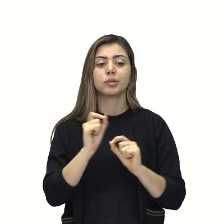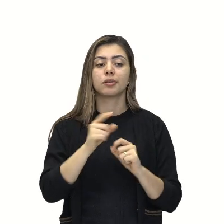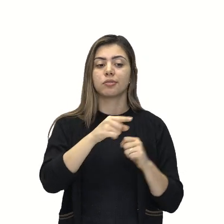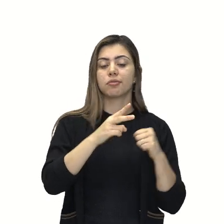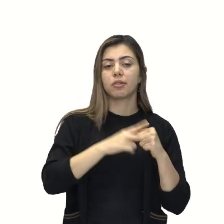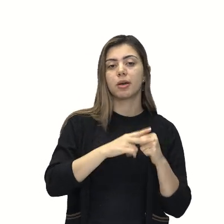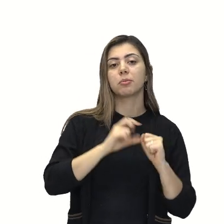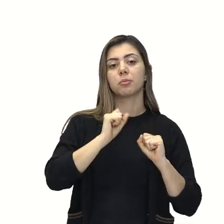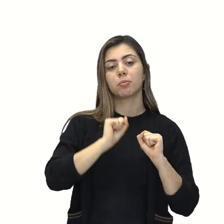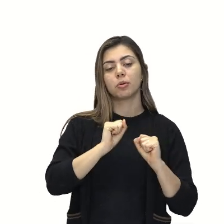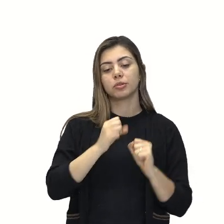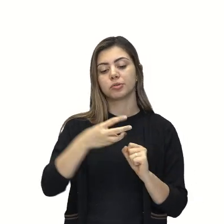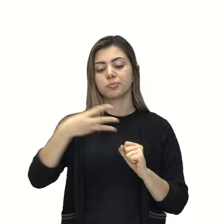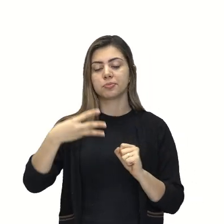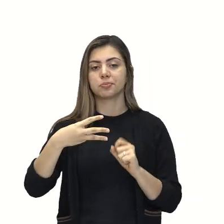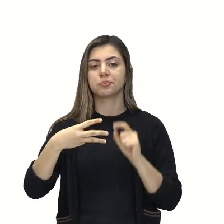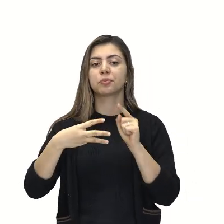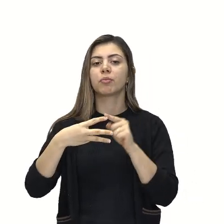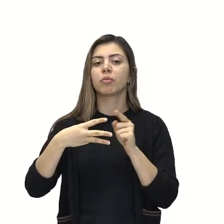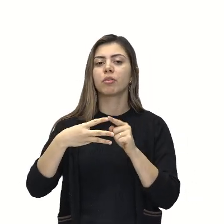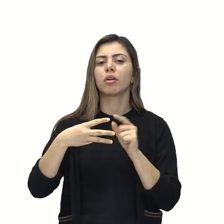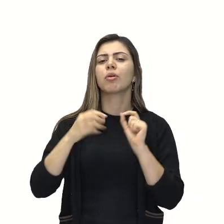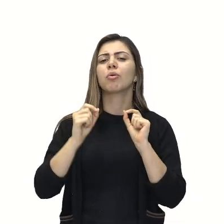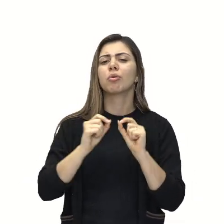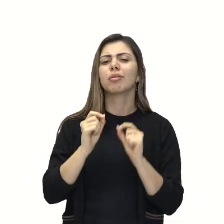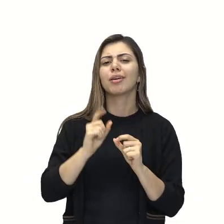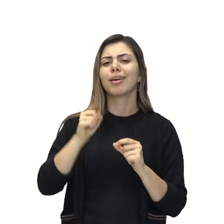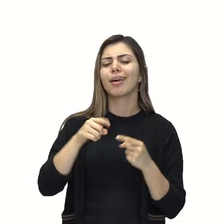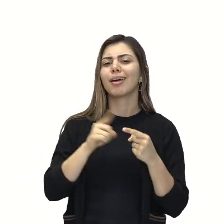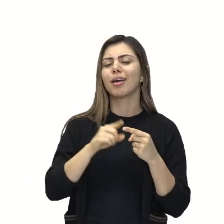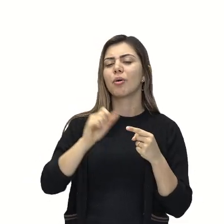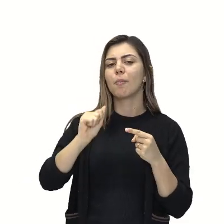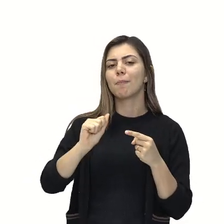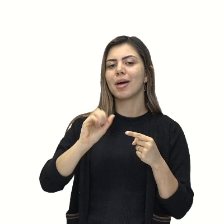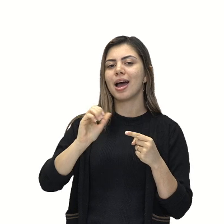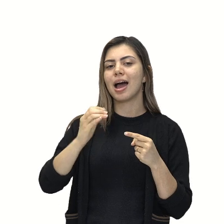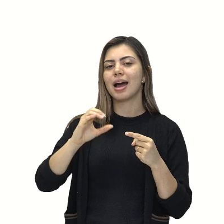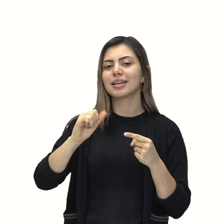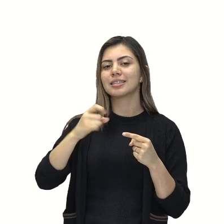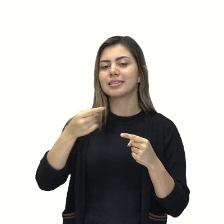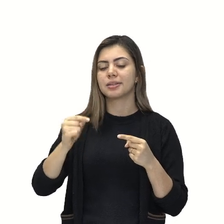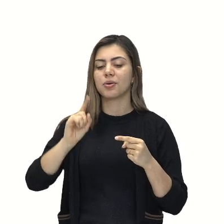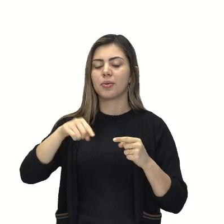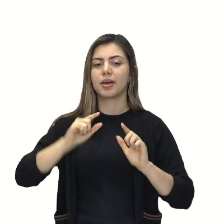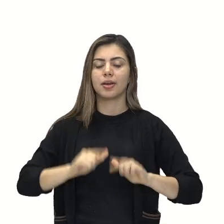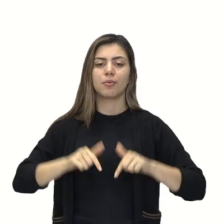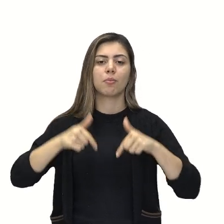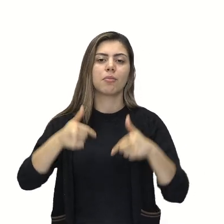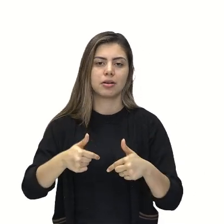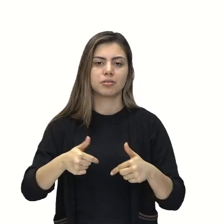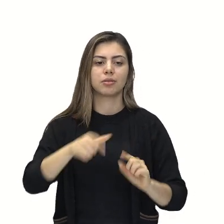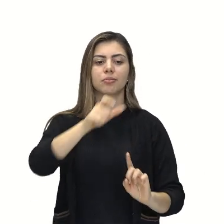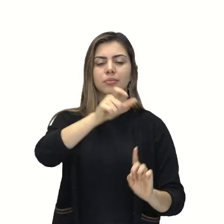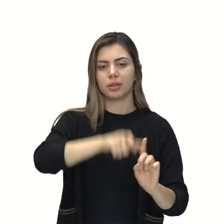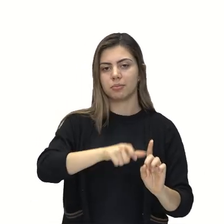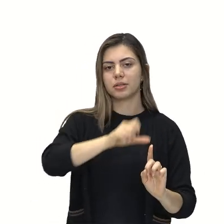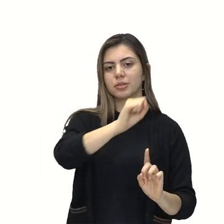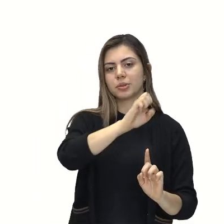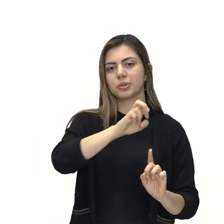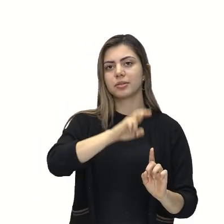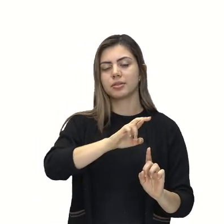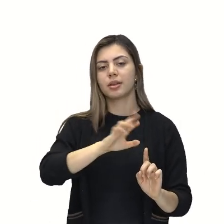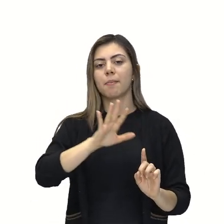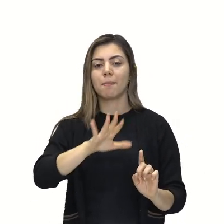uma ação. De quem é essa ação? Do ser. Isso na morfologia. Na sintaxe,